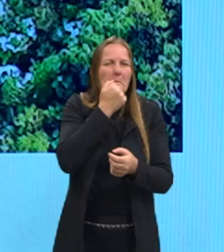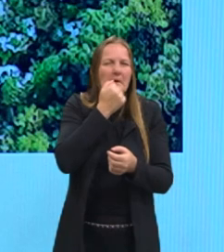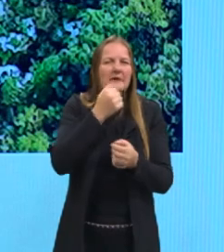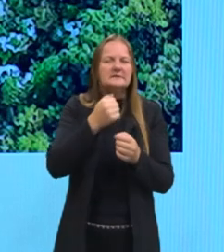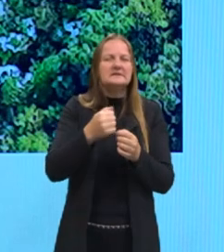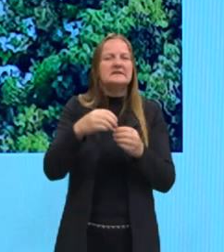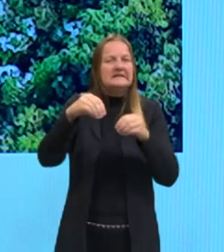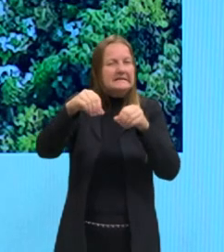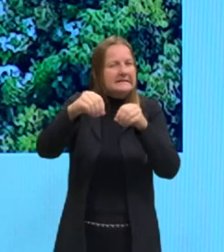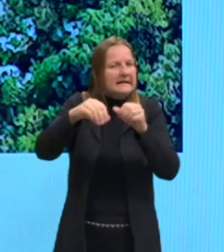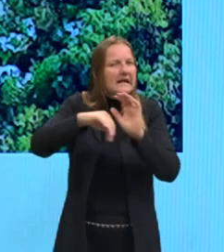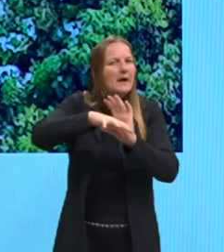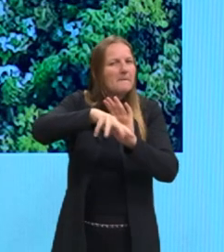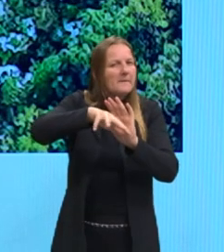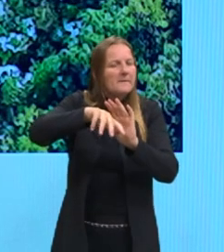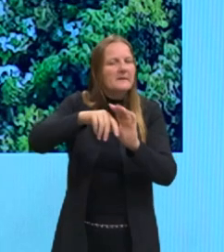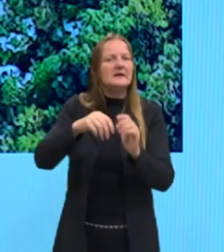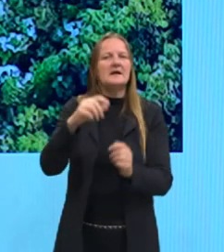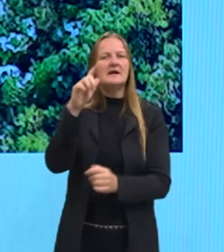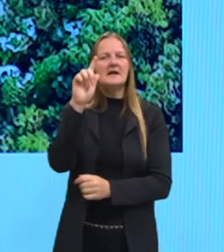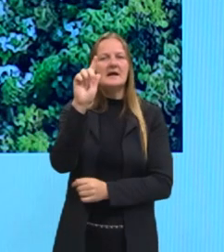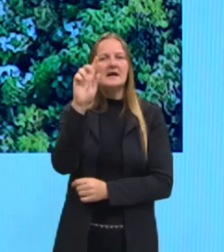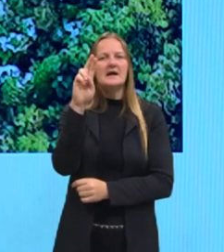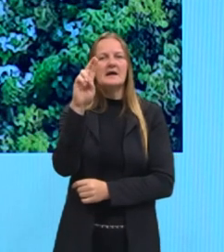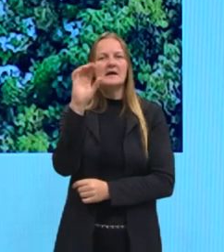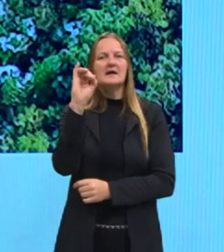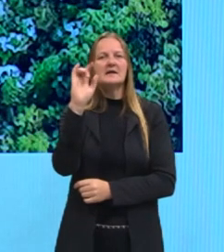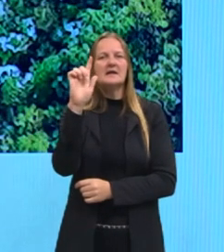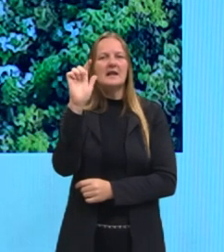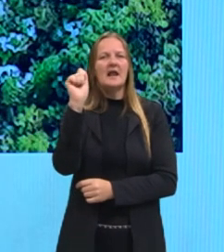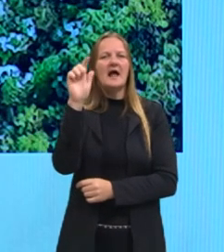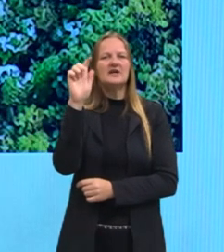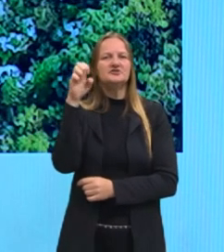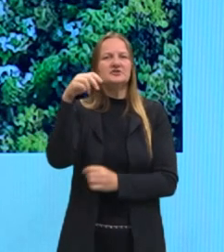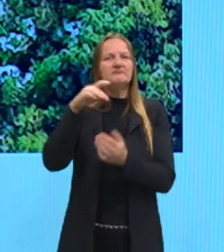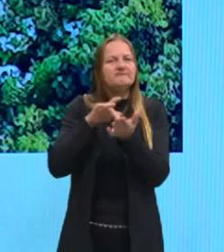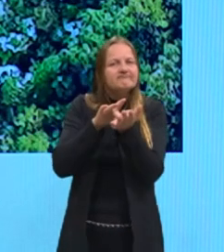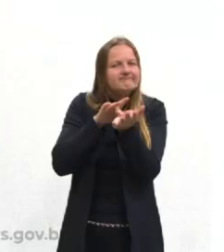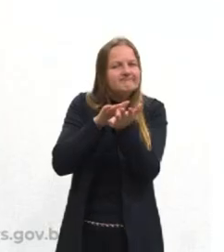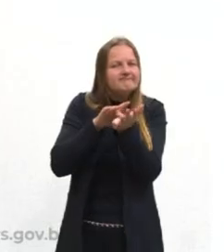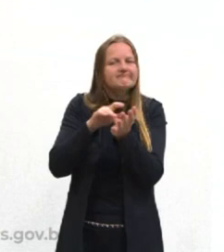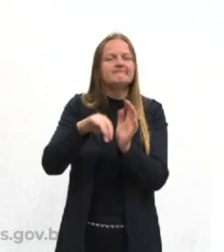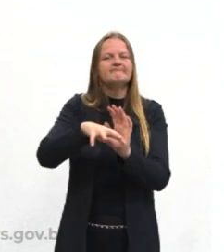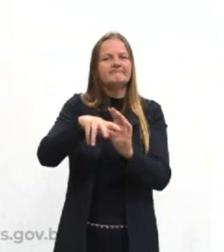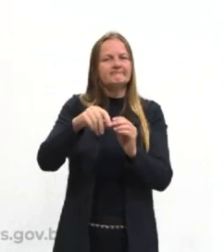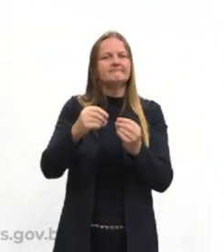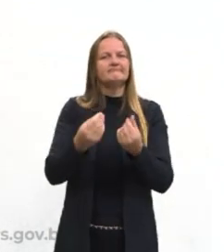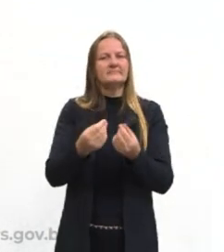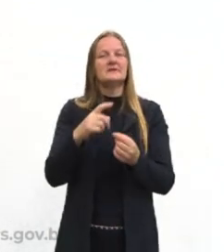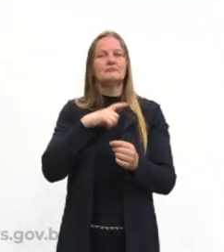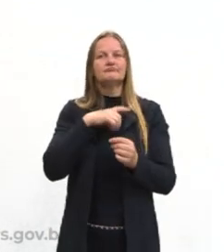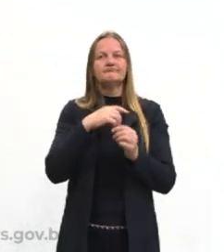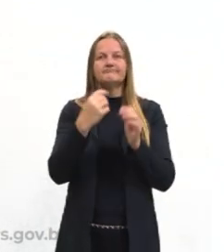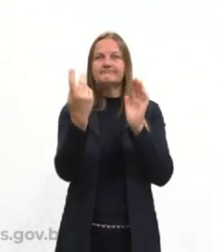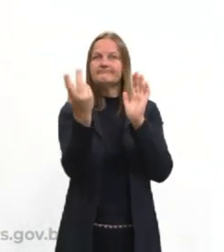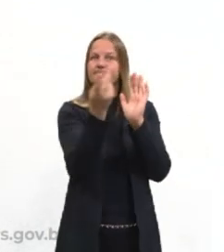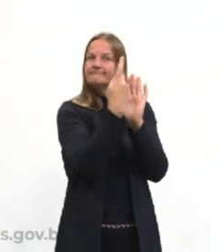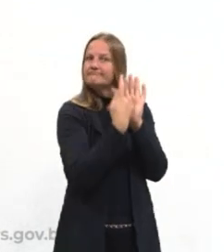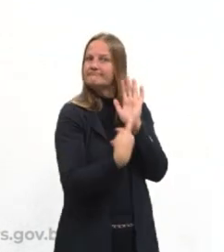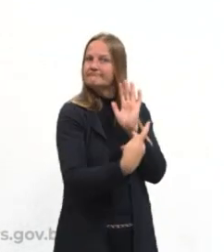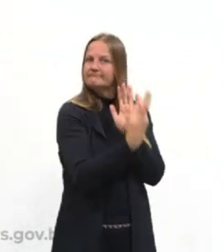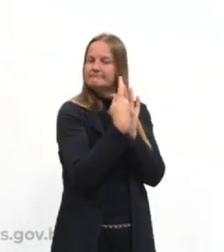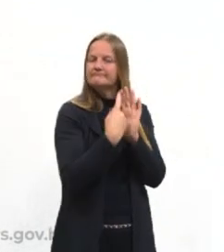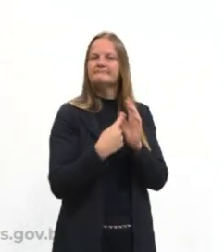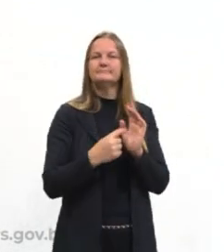grilagem de terras né então toda essa questão do desmatamento tá meninos e meninas Então essa esse mapa mostra para vocês